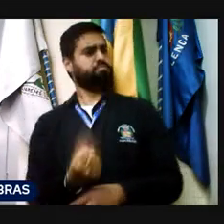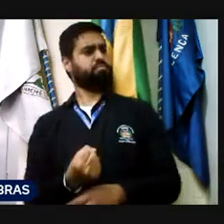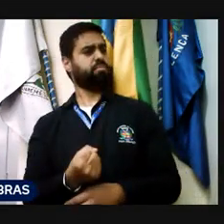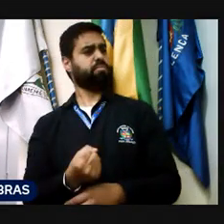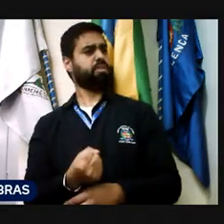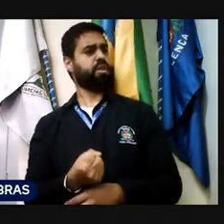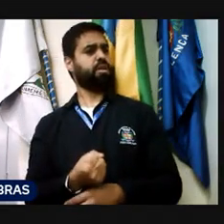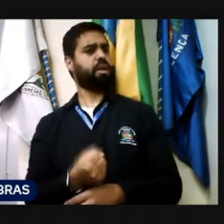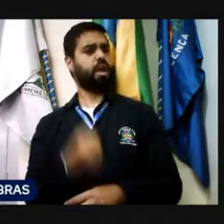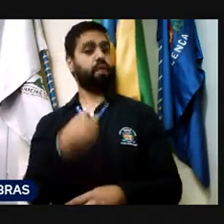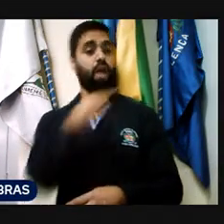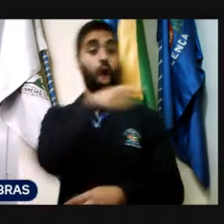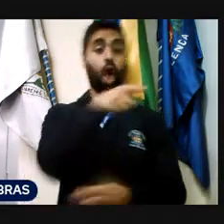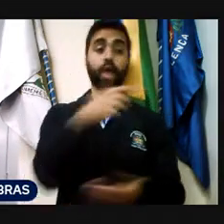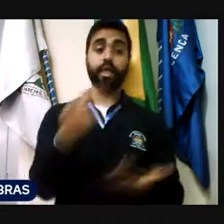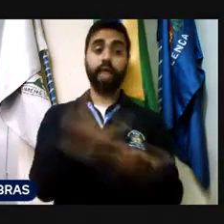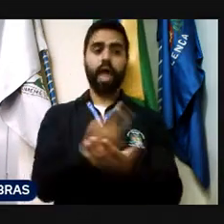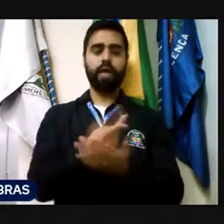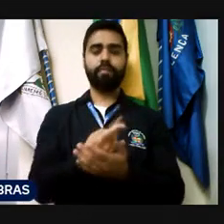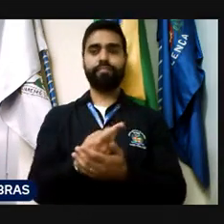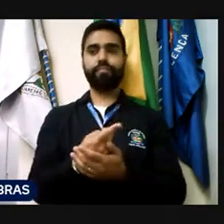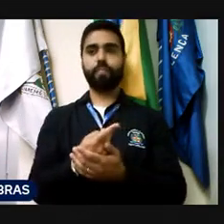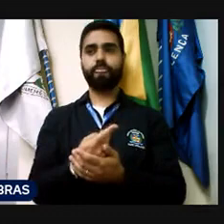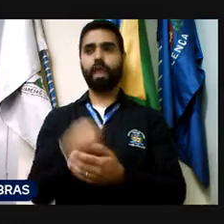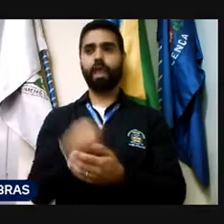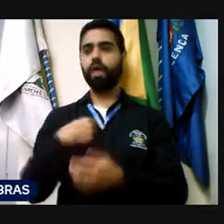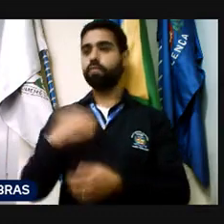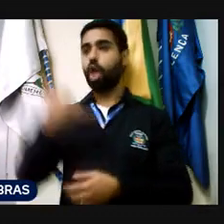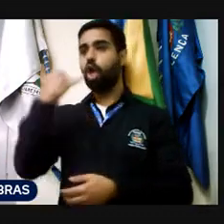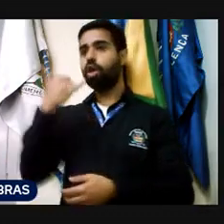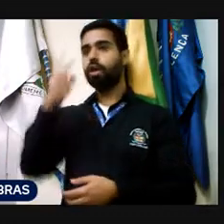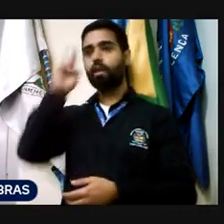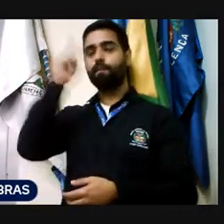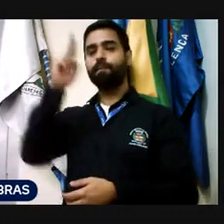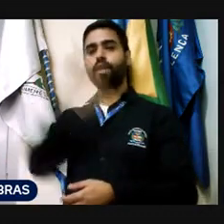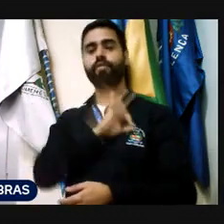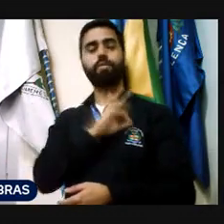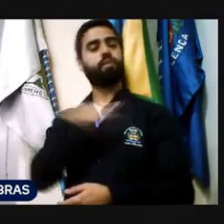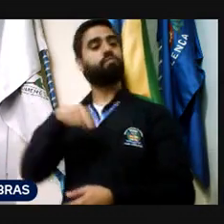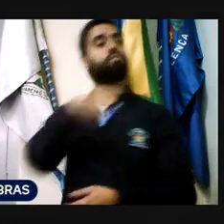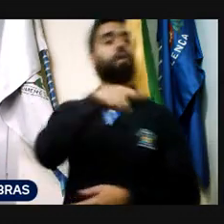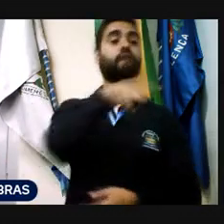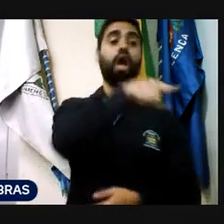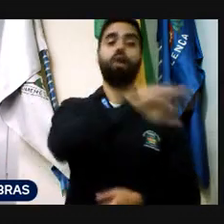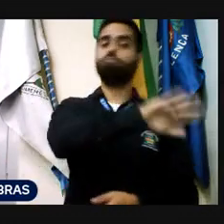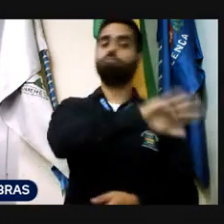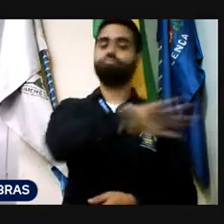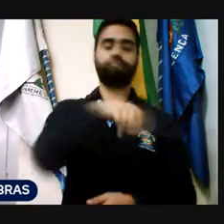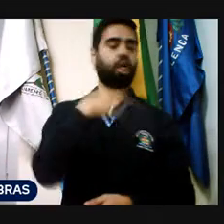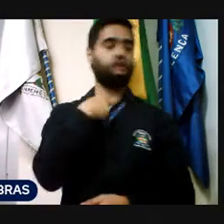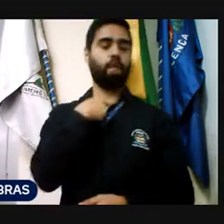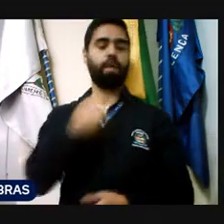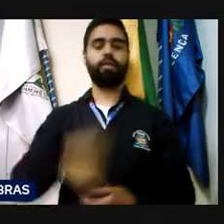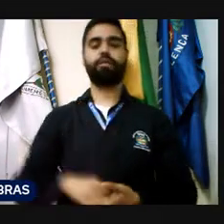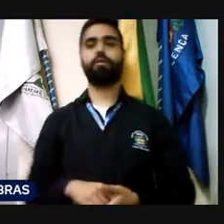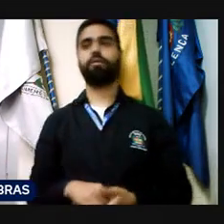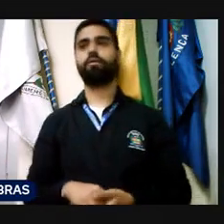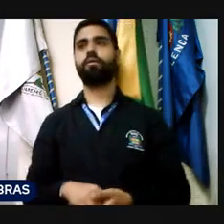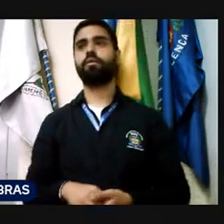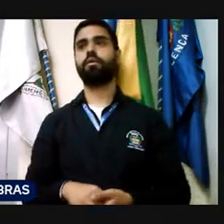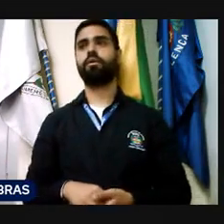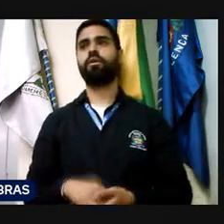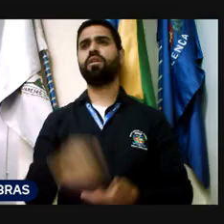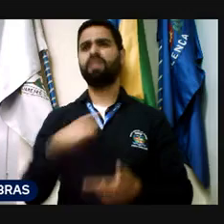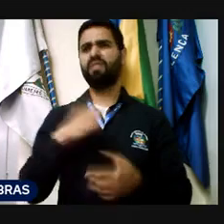fosse lá e advertisse. Eu liguei para o Pretinho, chefe da guarda, e ele foi lá e tirou o guarda. Dividiu